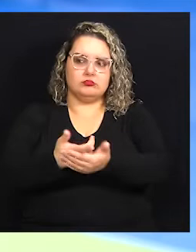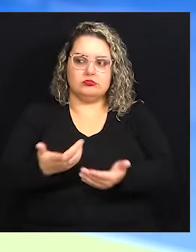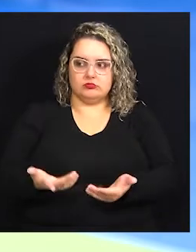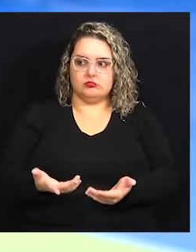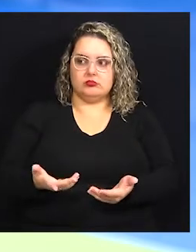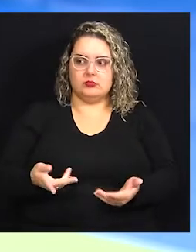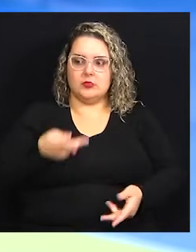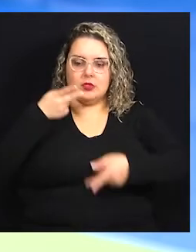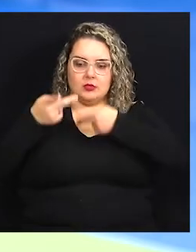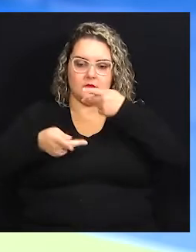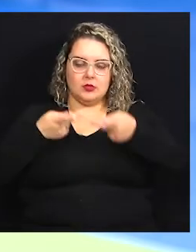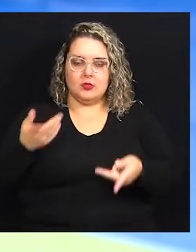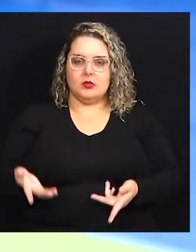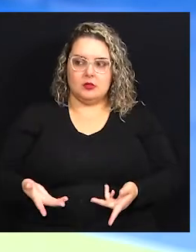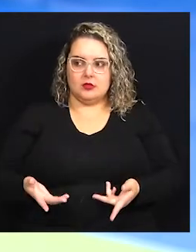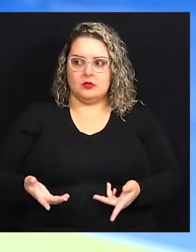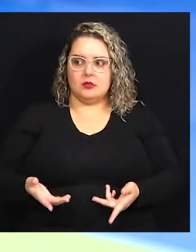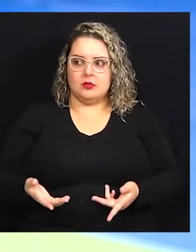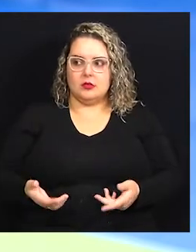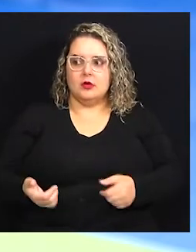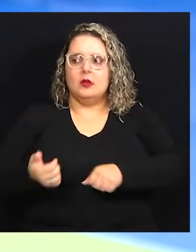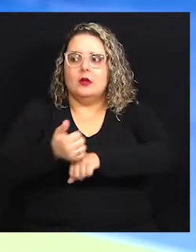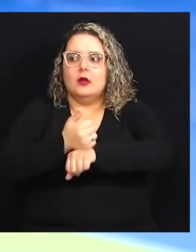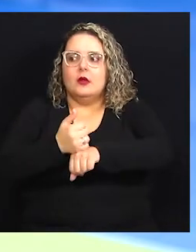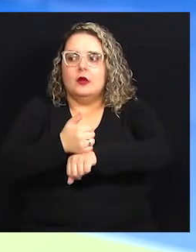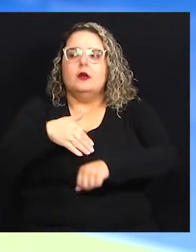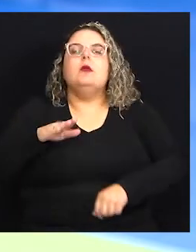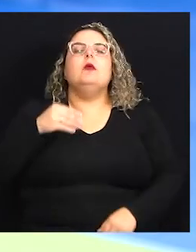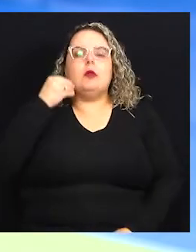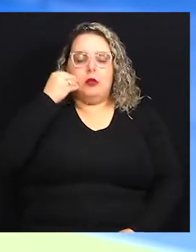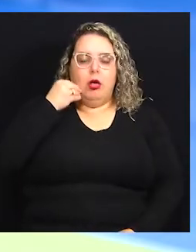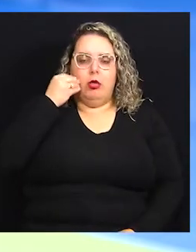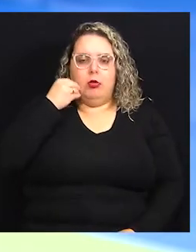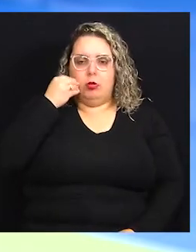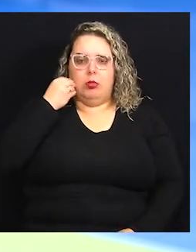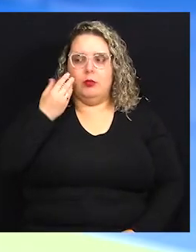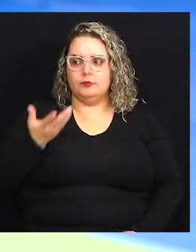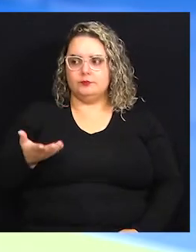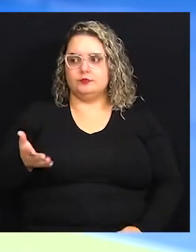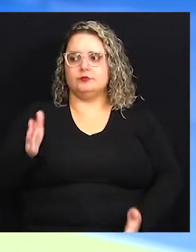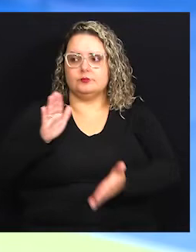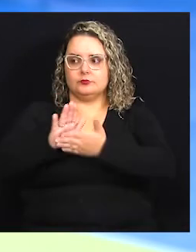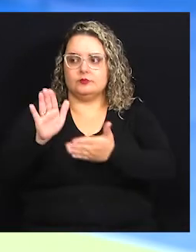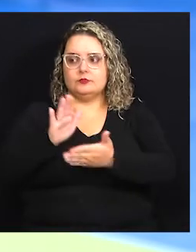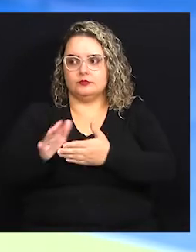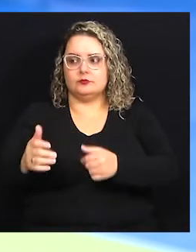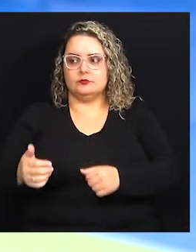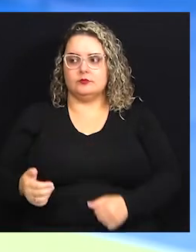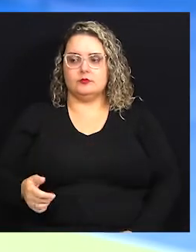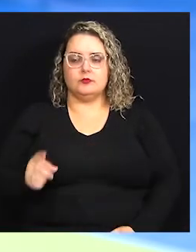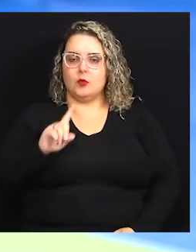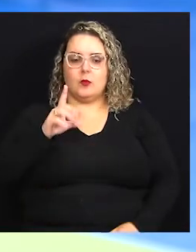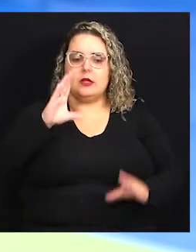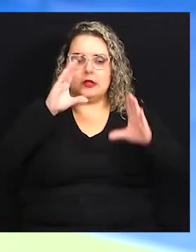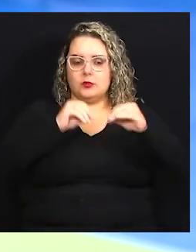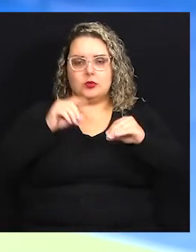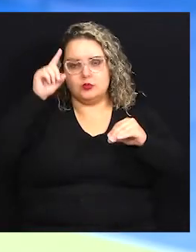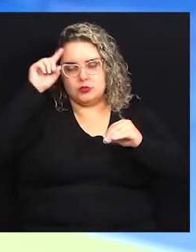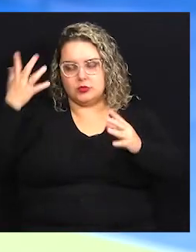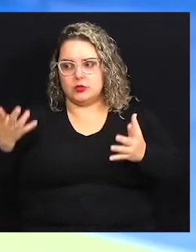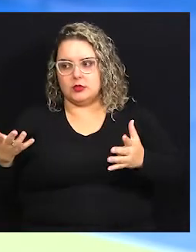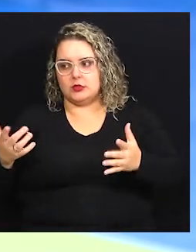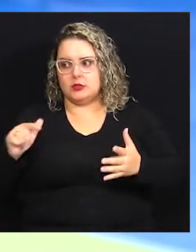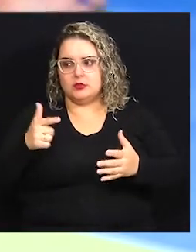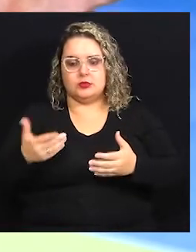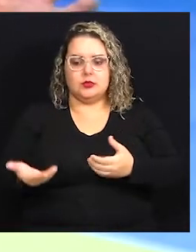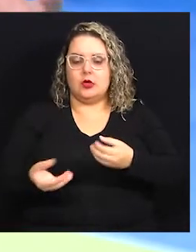que ele reforçou com algumas jogadoras já mais experientes, porque aquilo que eu falei, não dá para você fazer um atleta da noite pro dia, não tinha